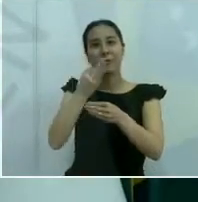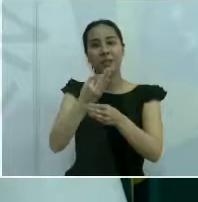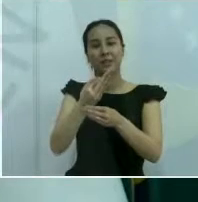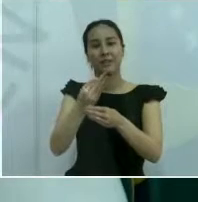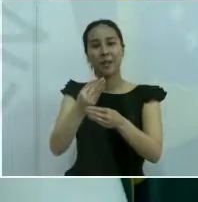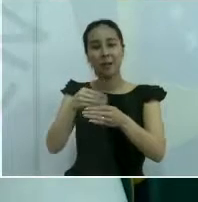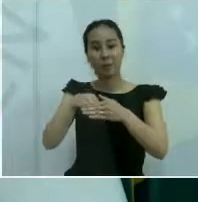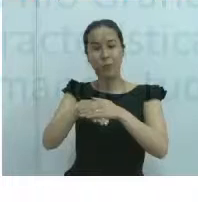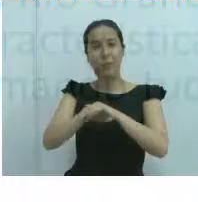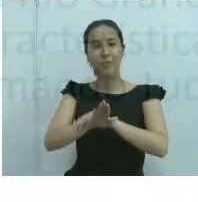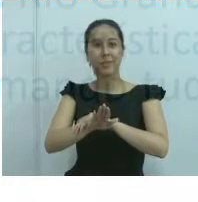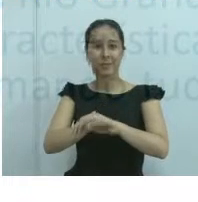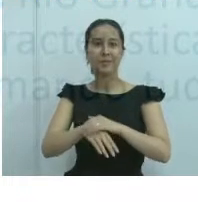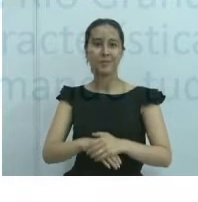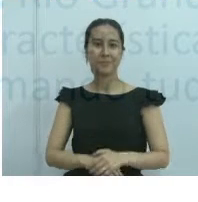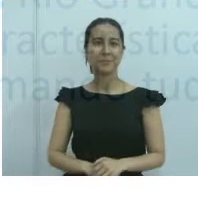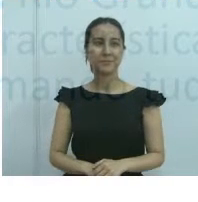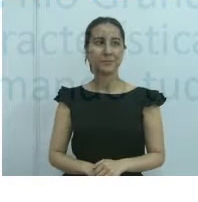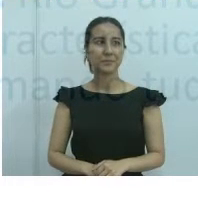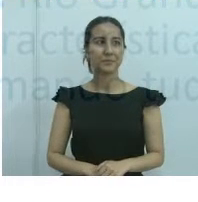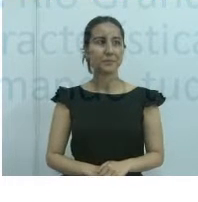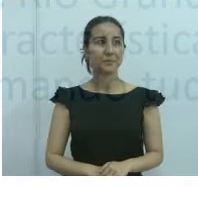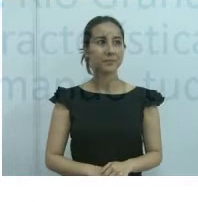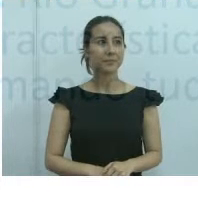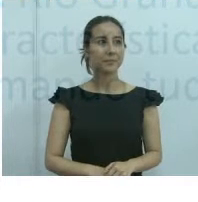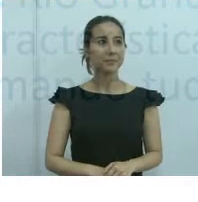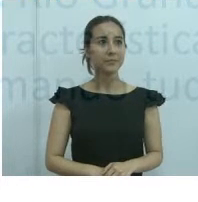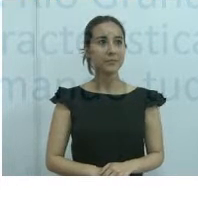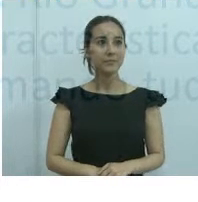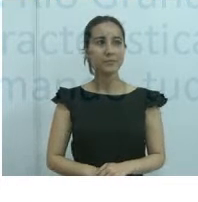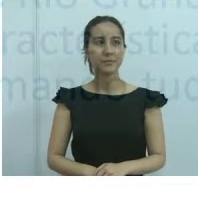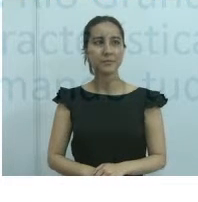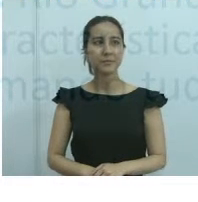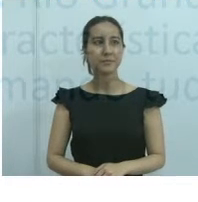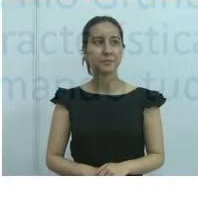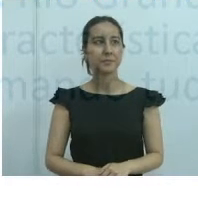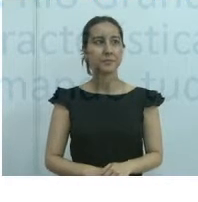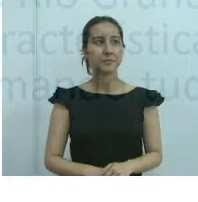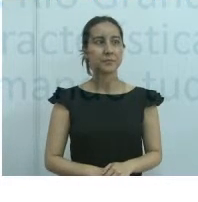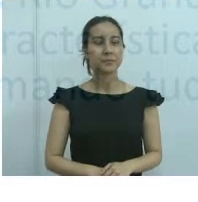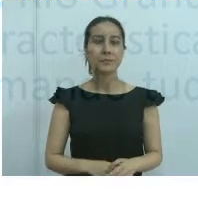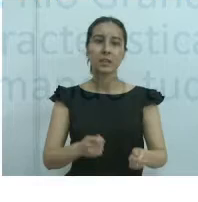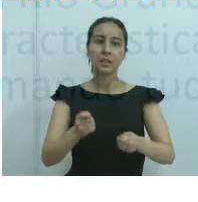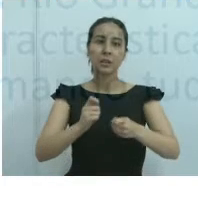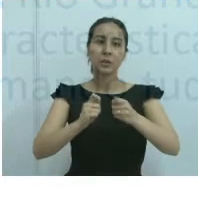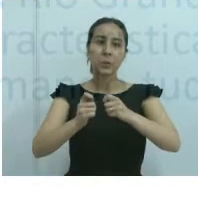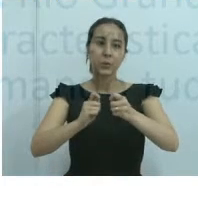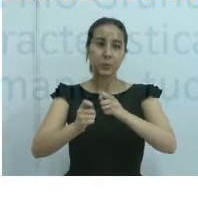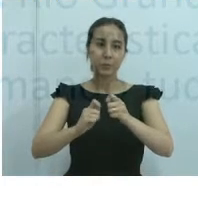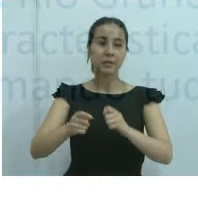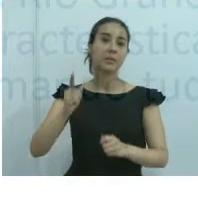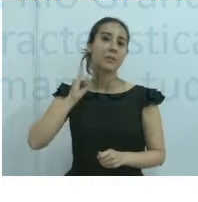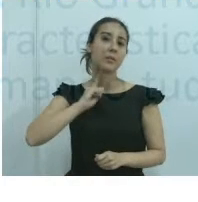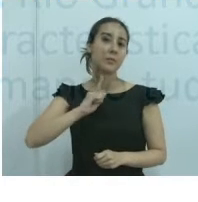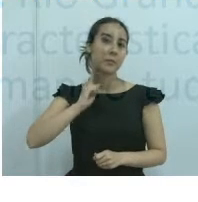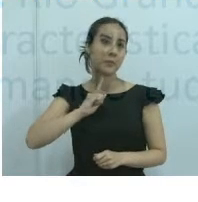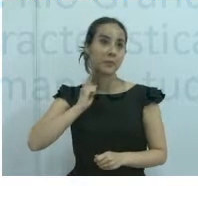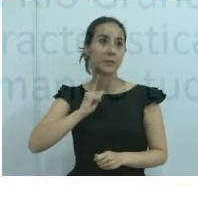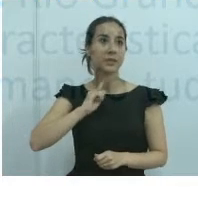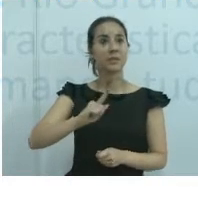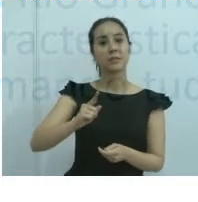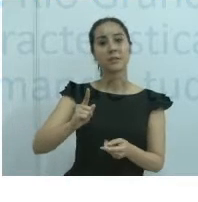a economia desenvolvimento regional de saúde - potencial turístico da região características paisagísticas